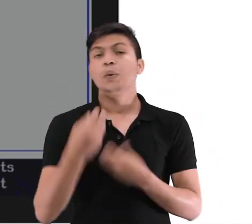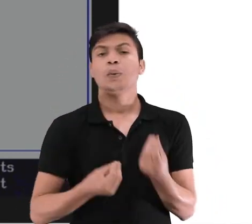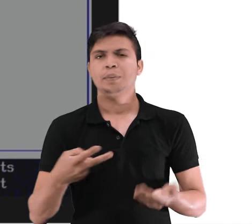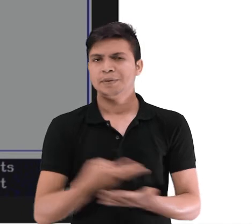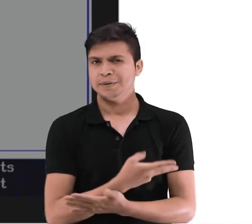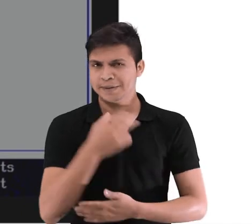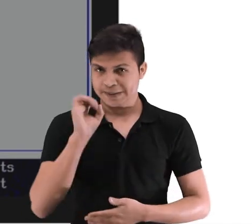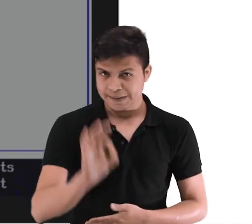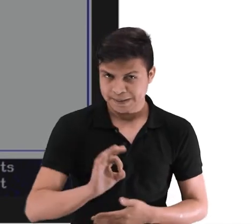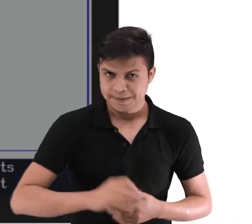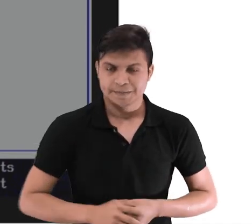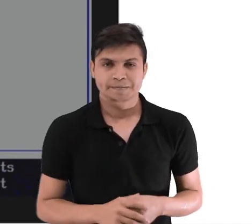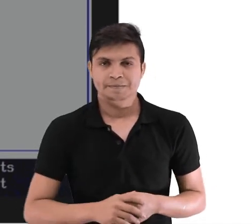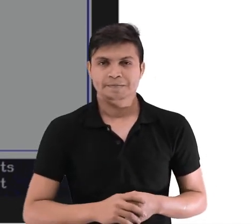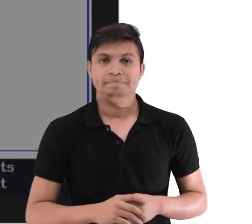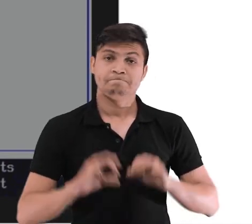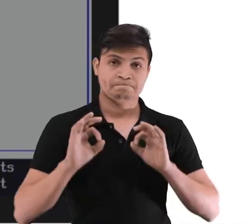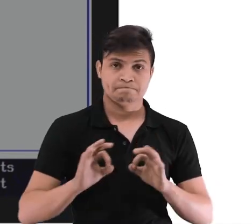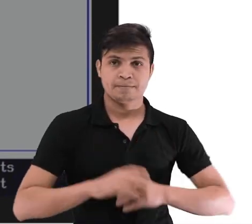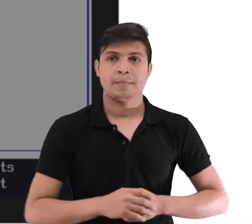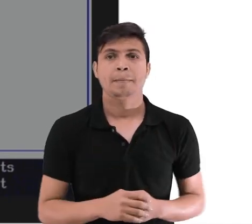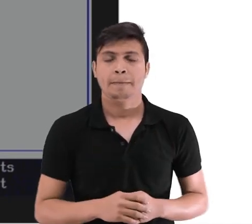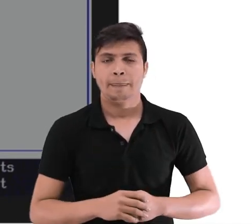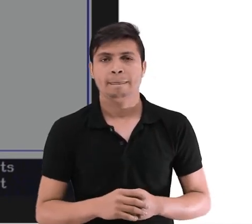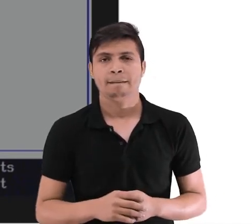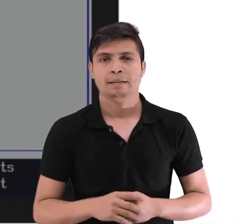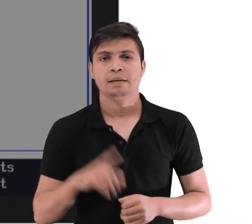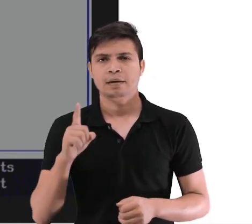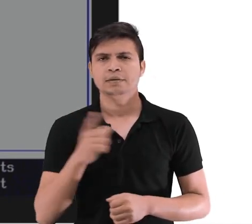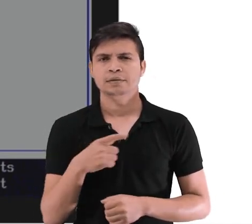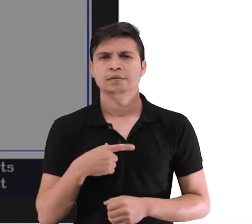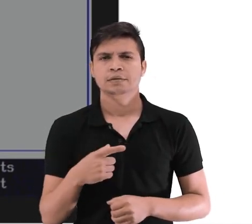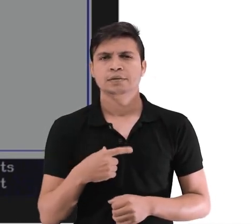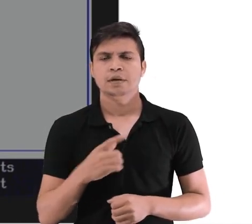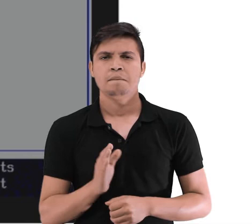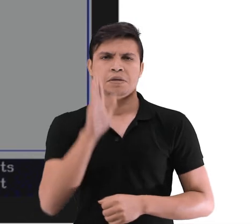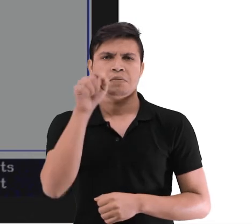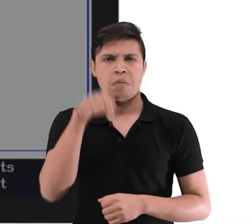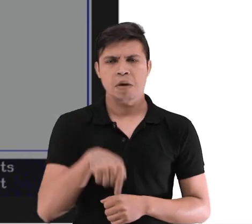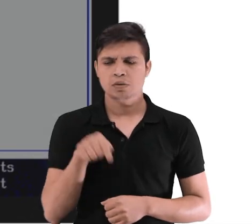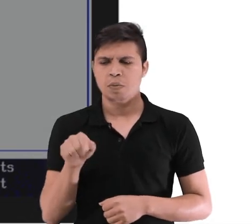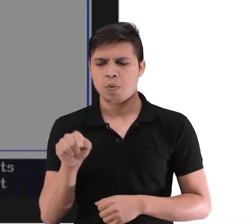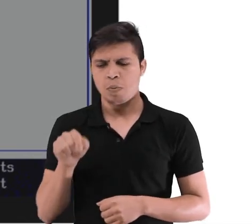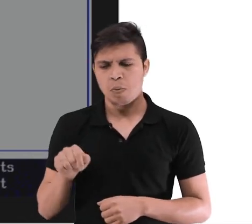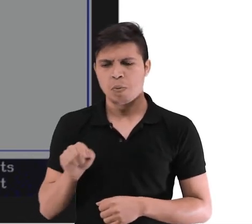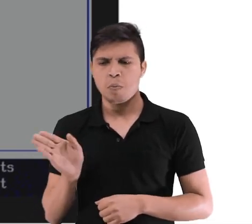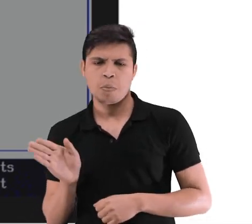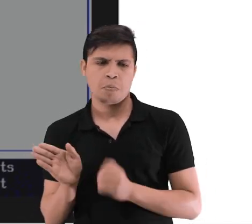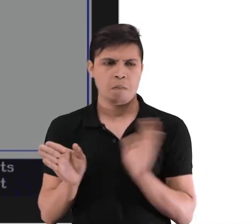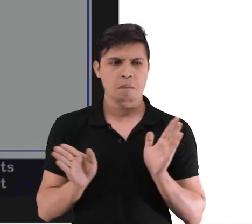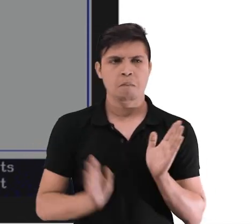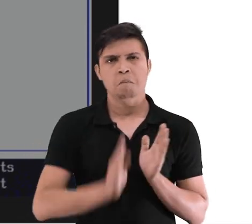certo? Pronto. Aqui eu estou no direcional para cima e para baixo. Aqui eu posso botar para a esquerda ou para a